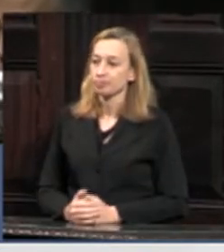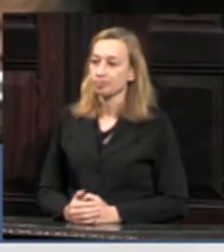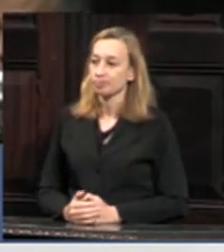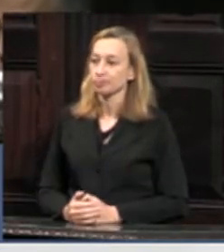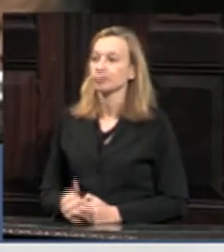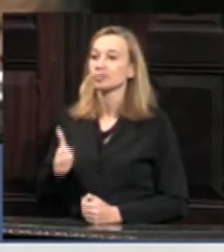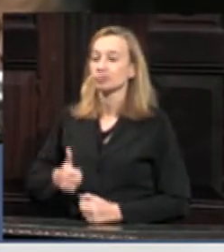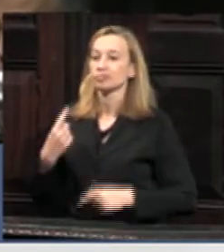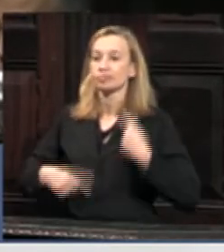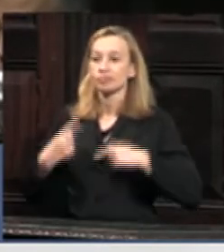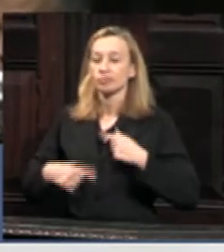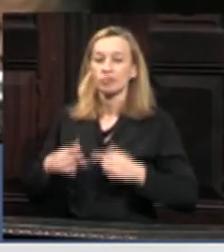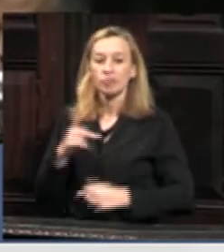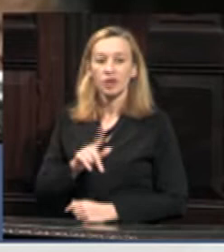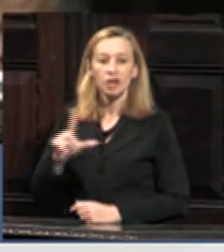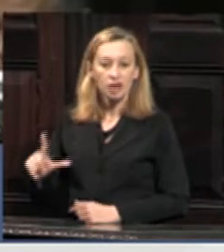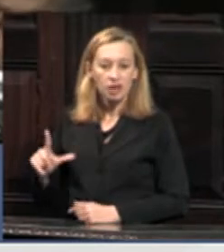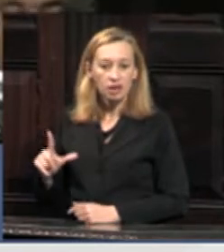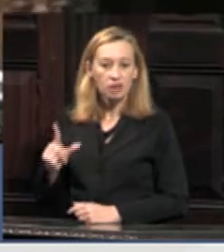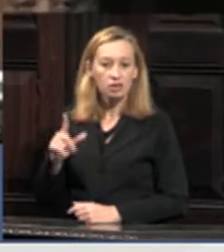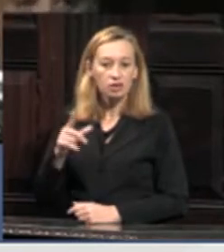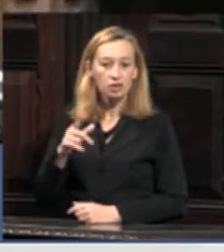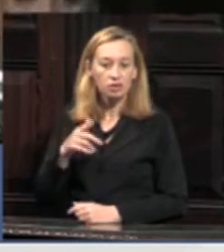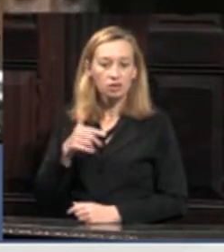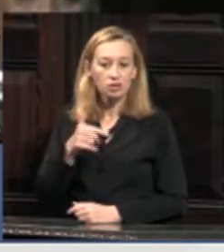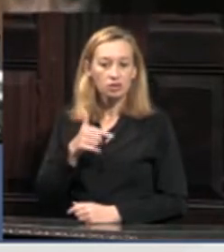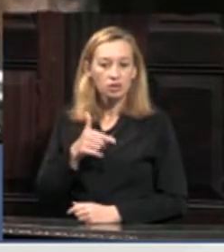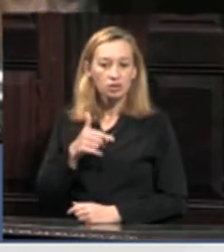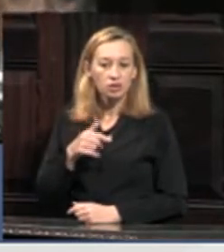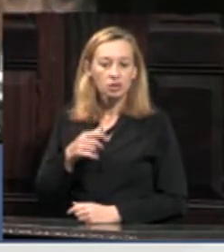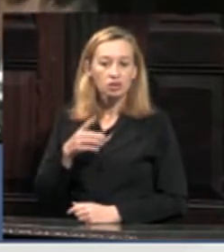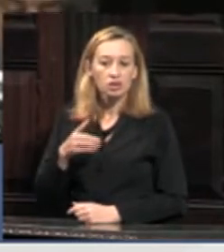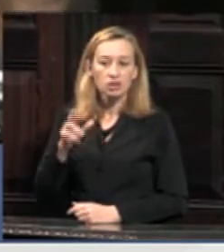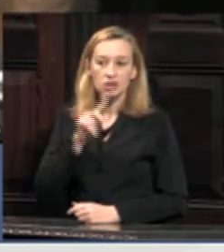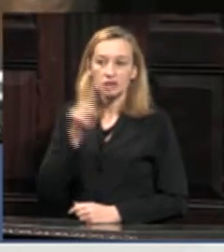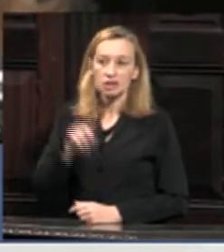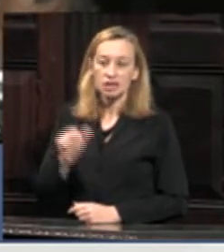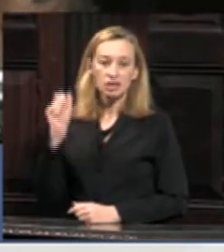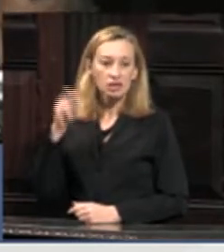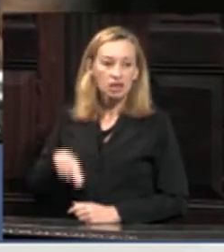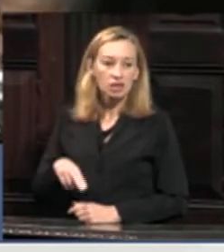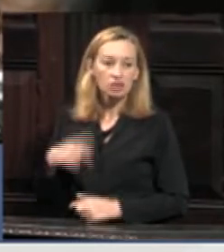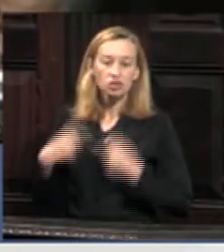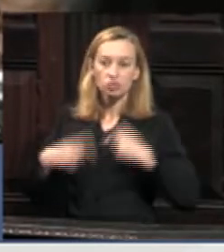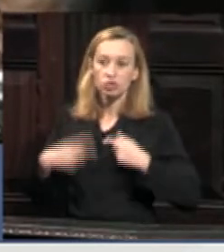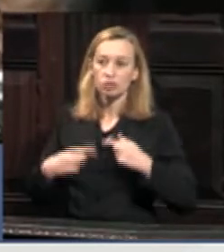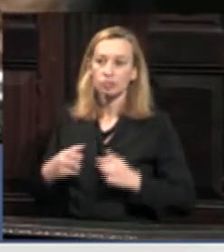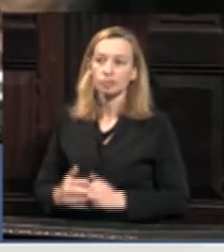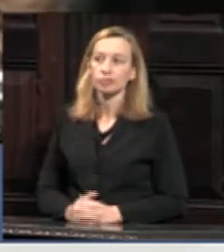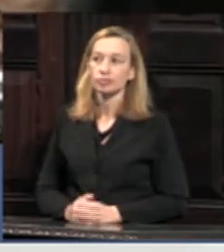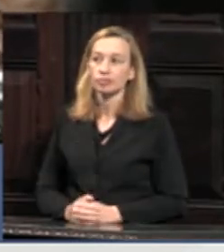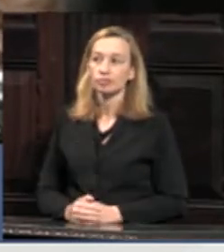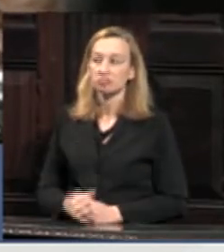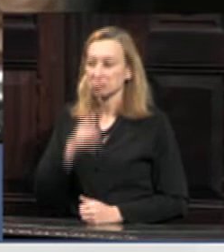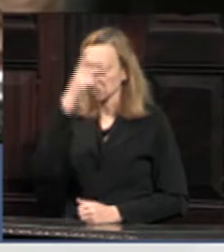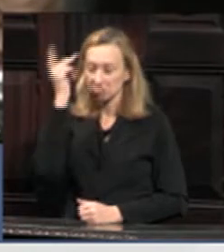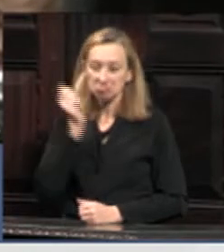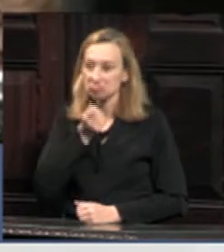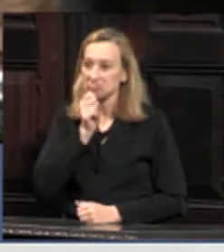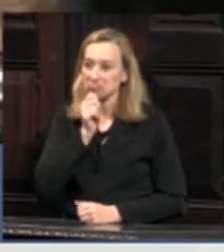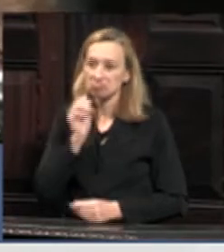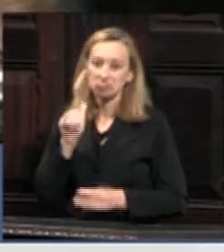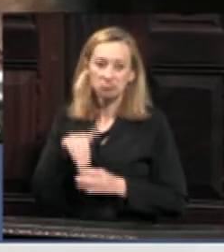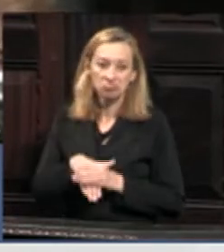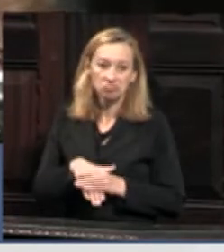Em primeira discussão, PL 1954/2016, de autoria do deputado Rosenberg Reis. Em discussão. Não havendo quem queira